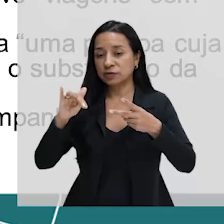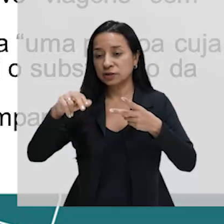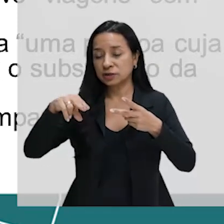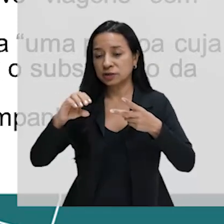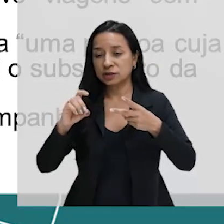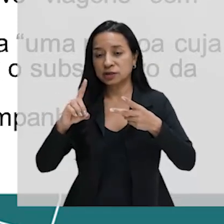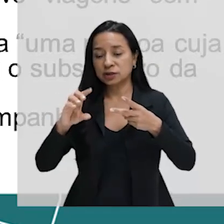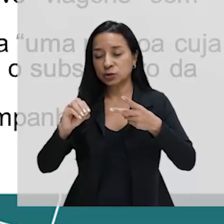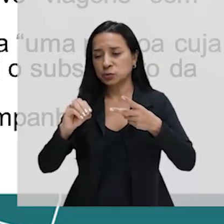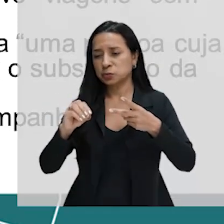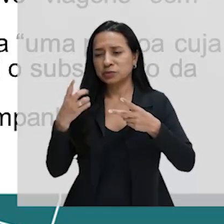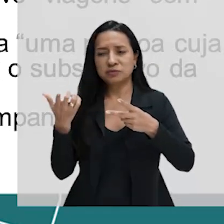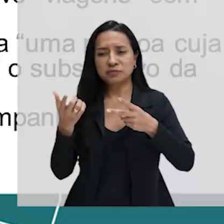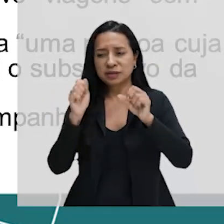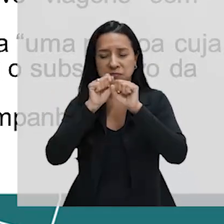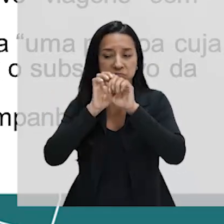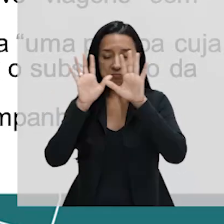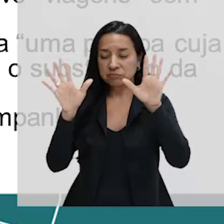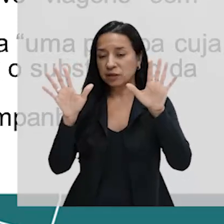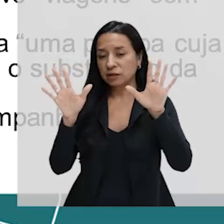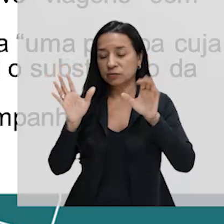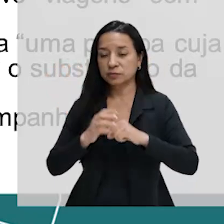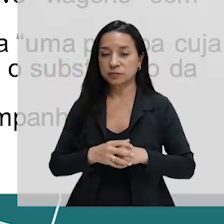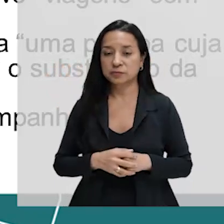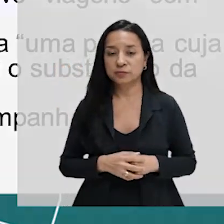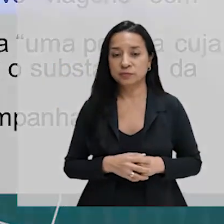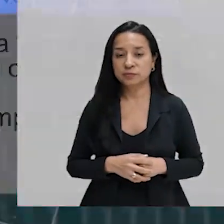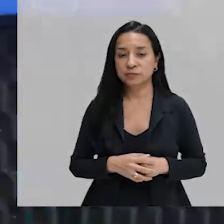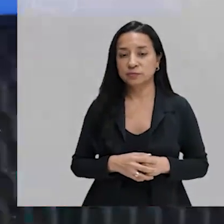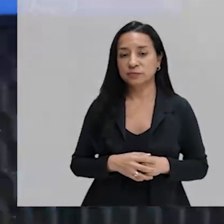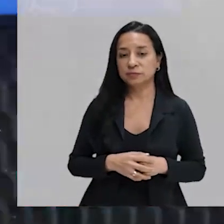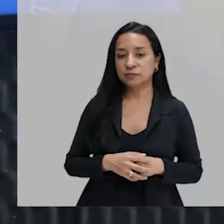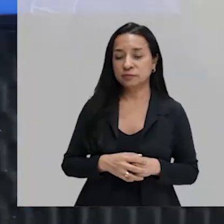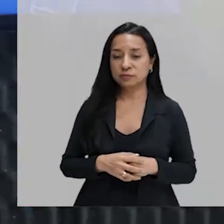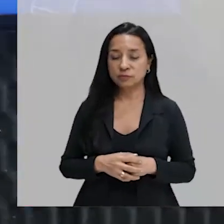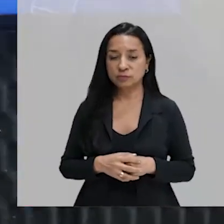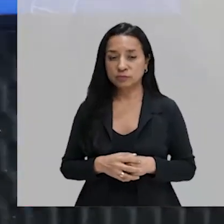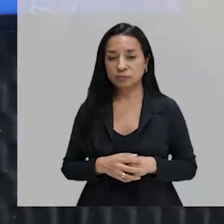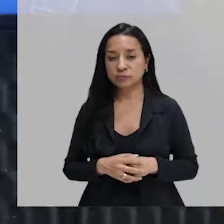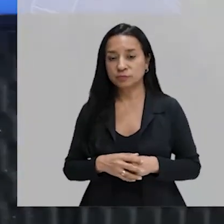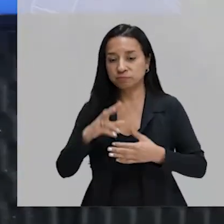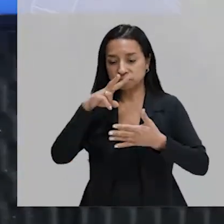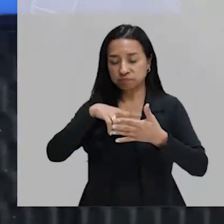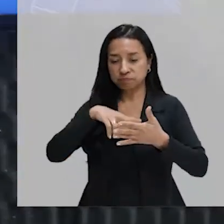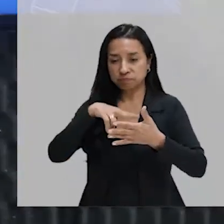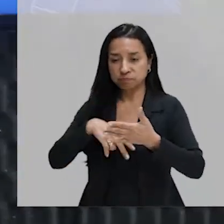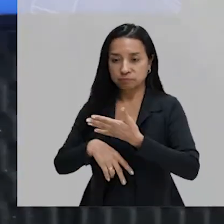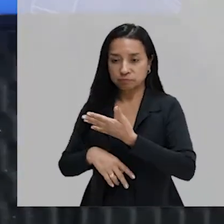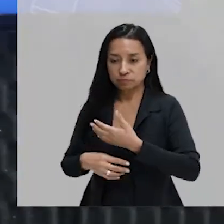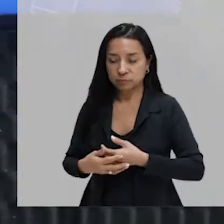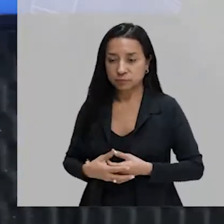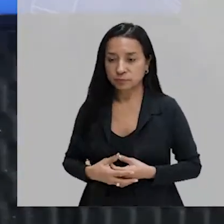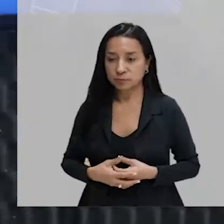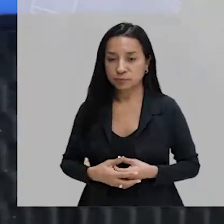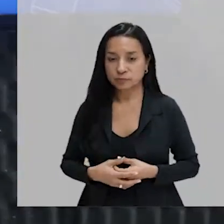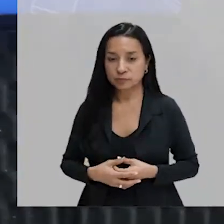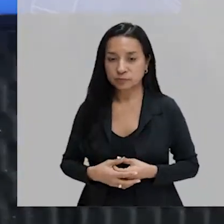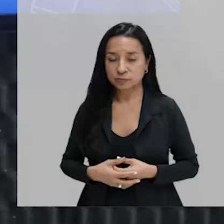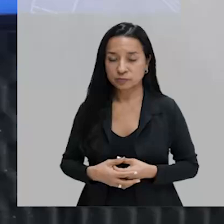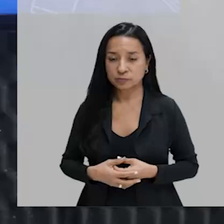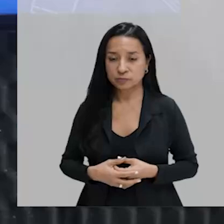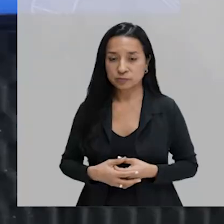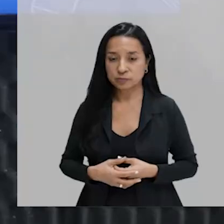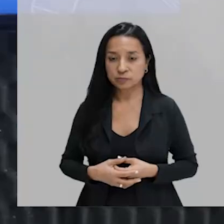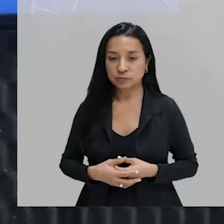fica muito definido, né? Empregados na terceira pessoa do discurso, o próprio nome já indica que